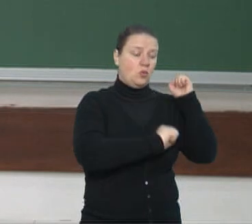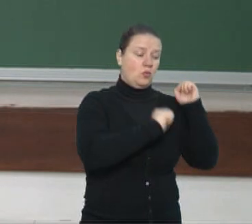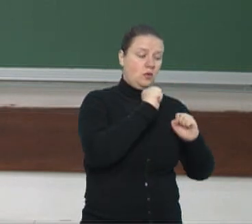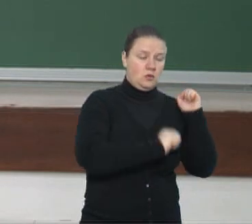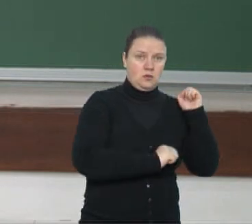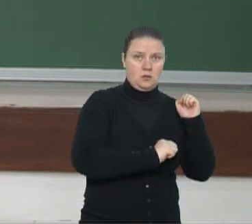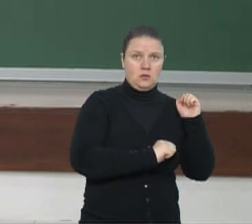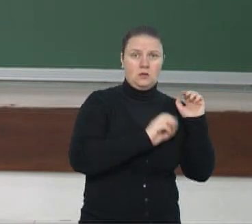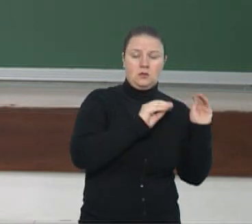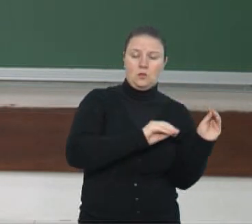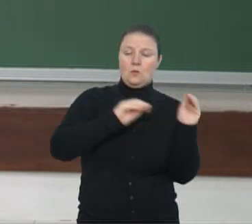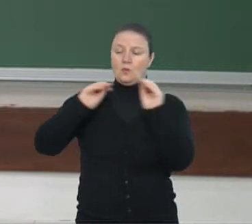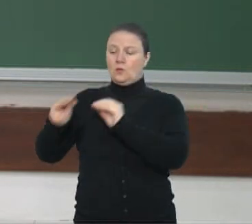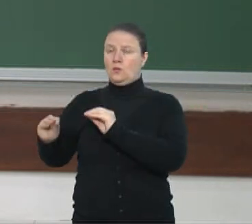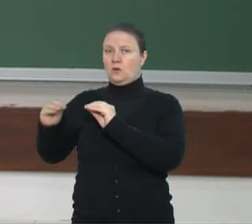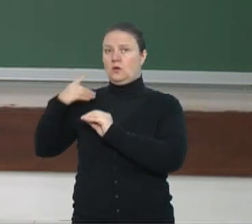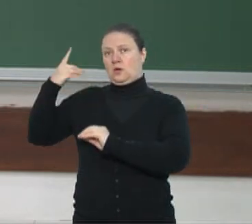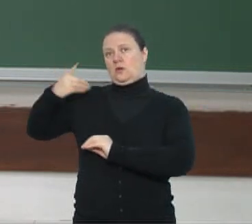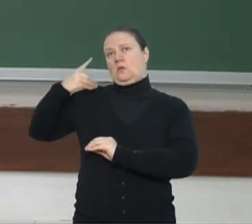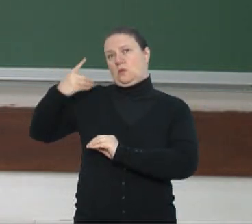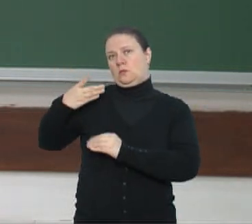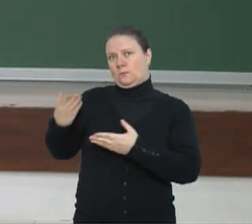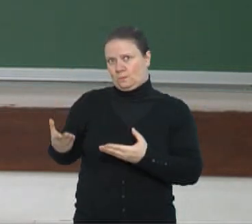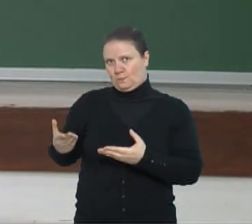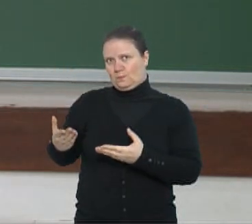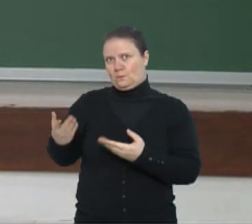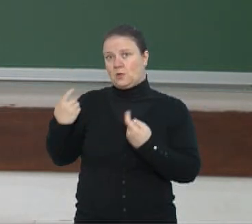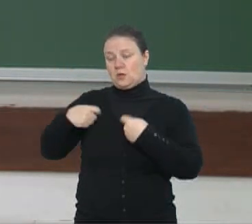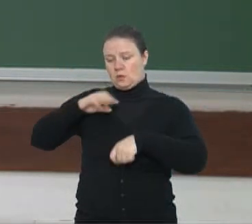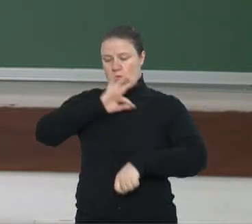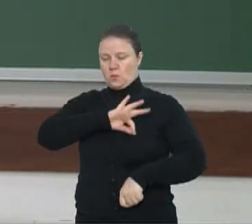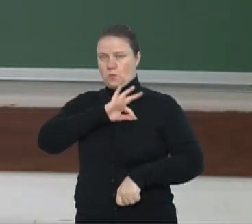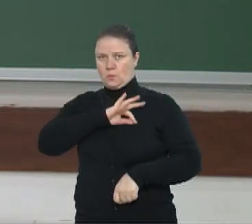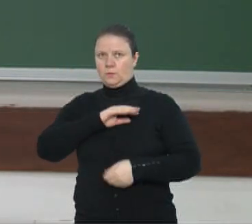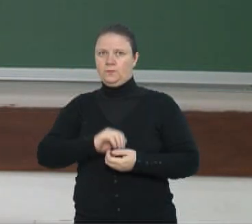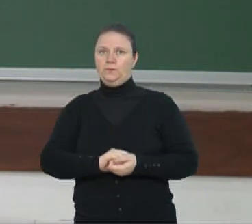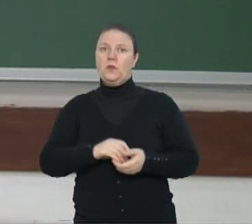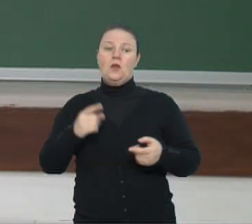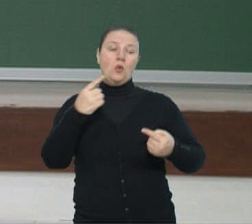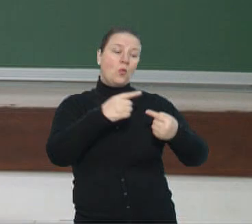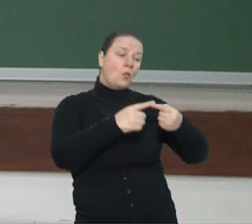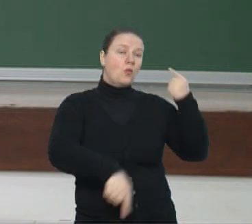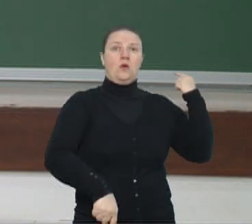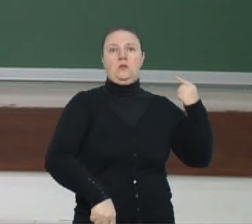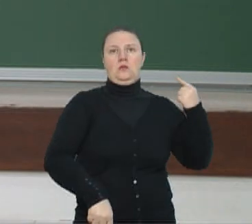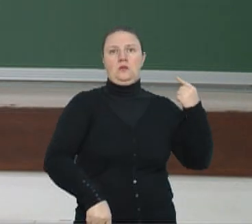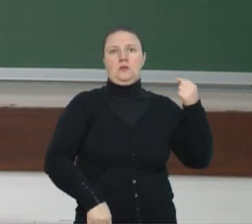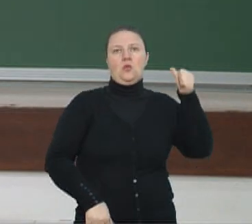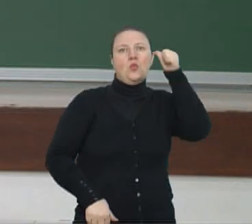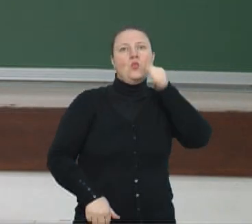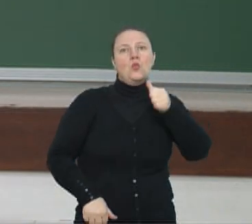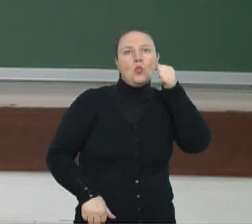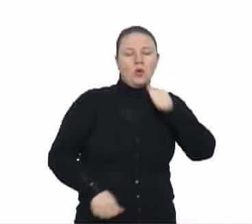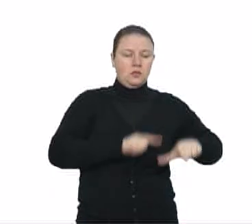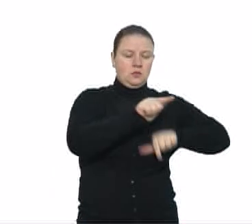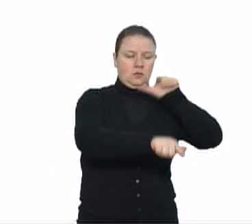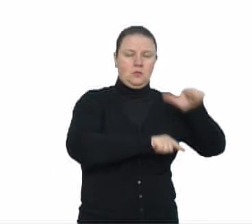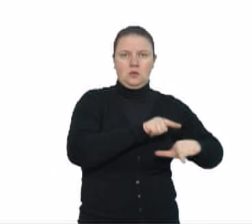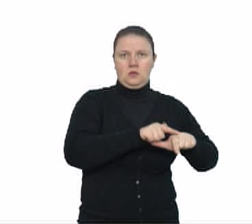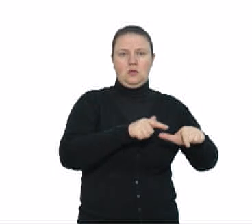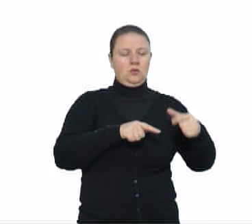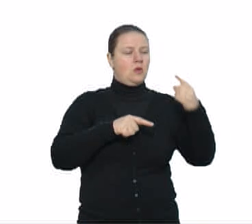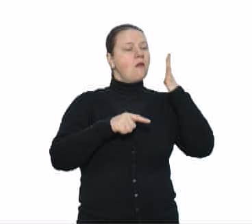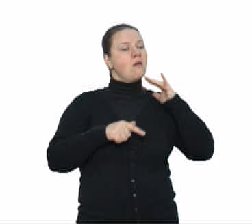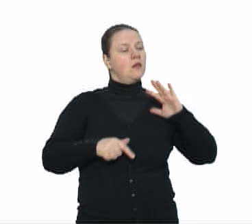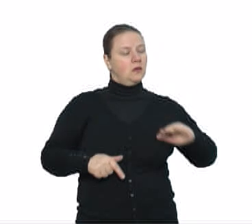uma remuneração para fazer o trabalho no parlamento. Proibição do trabalho infantil e feminino. E por último, a